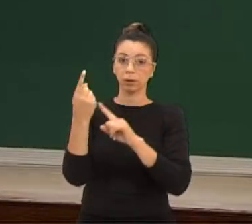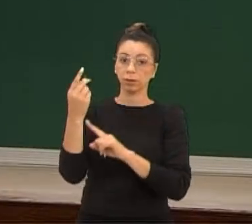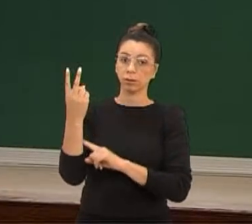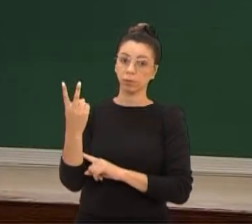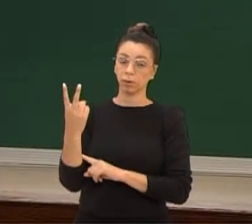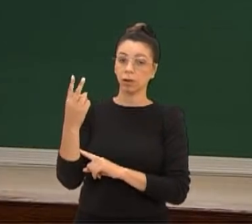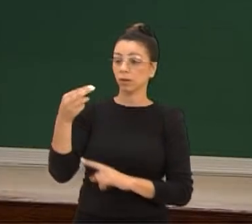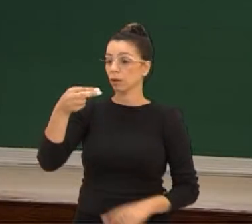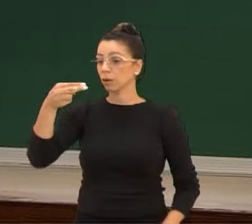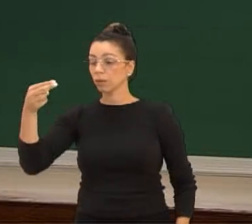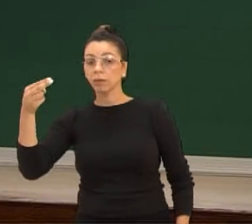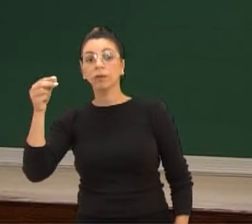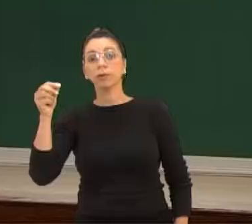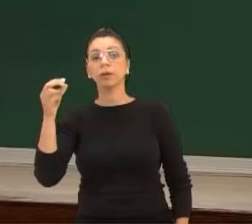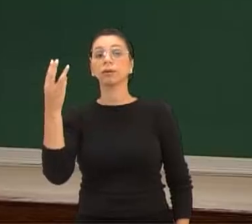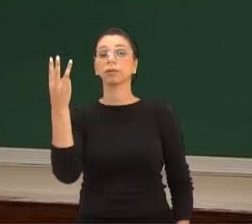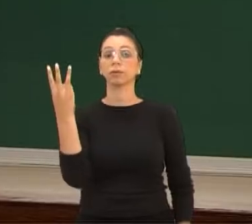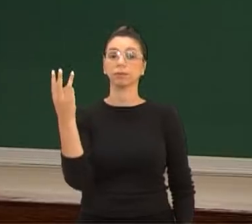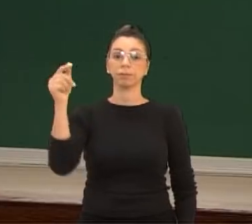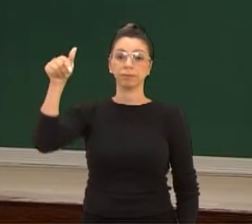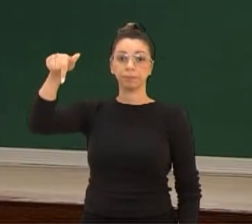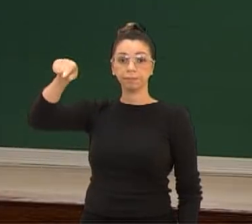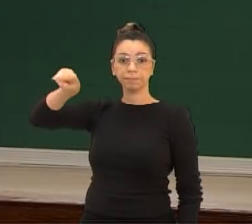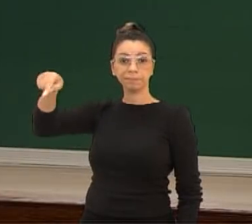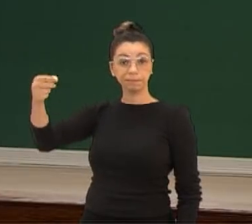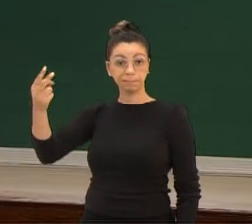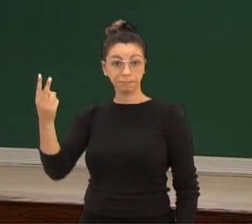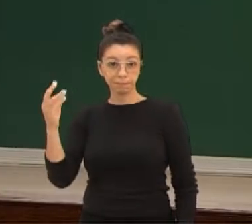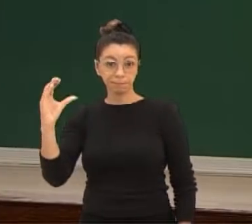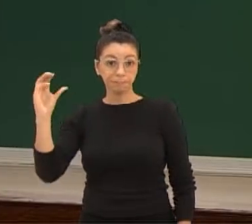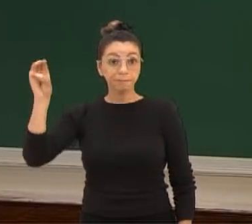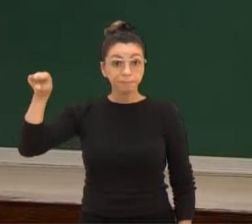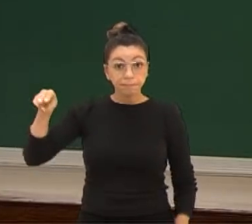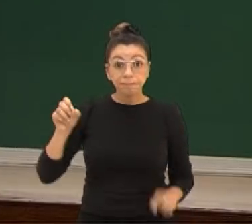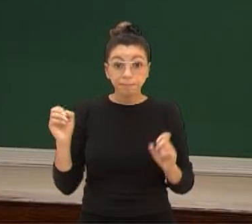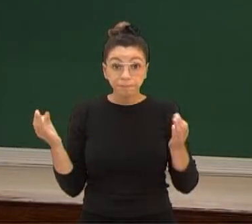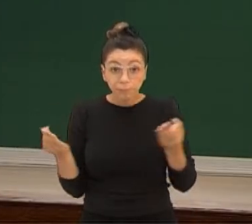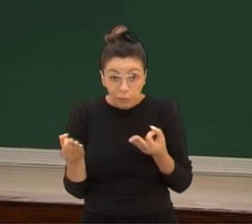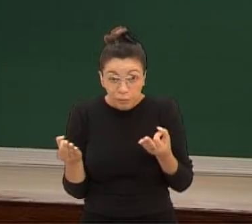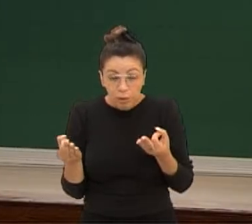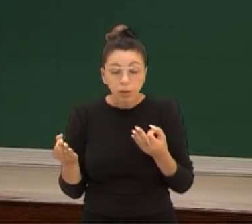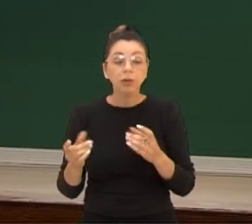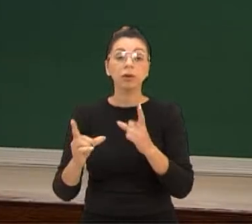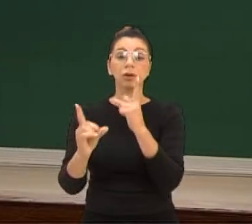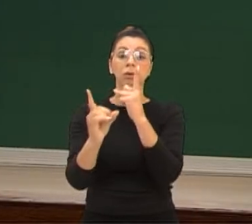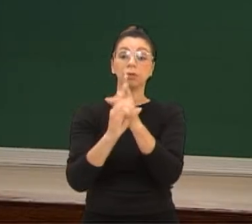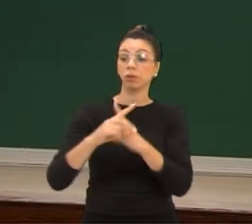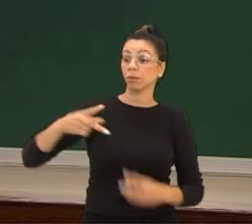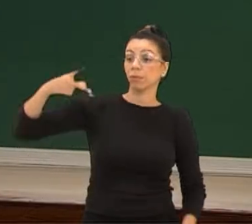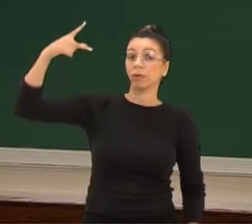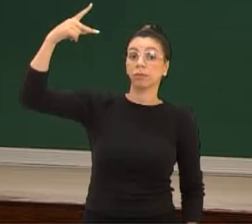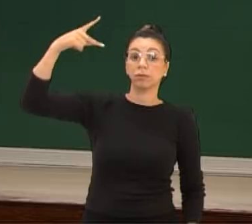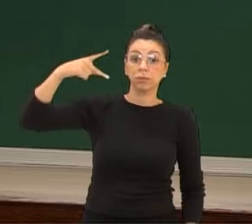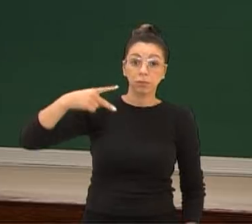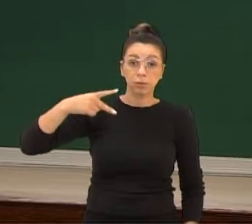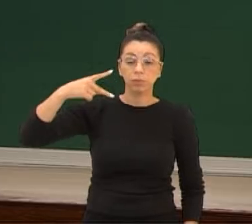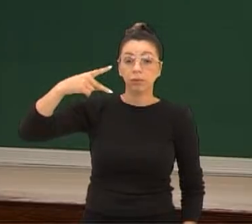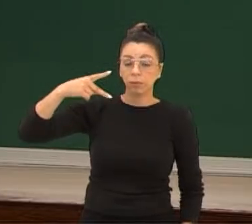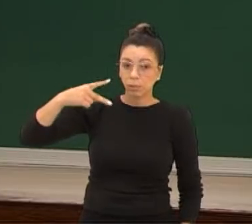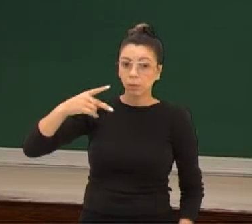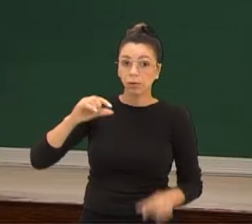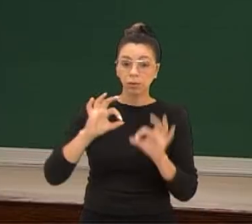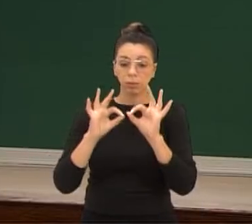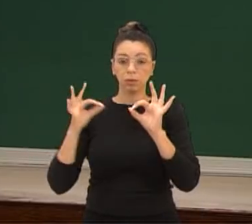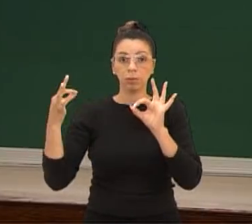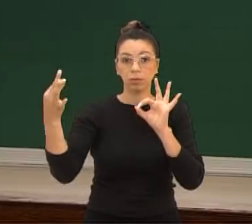a 37,2 centímetros. Perfeito! Encontramos os dois comprimentos